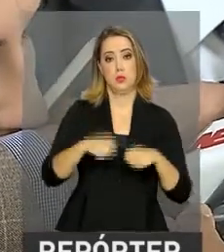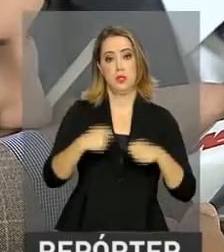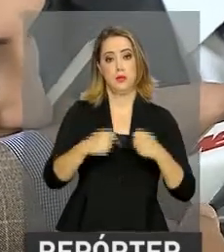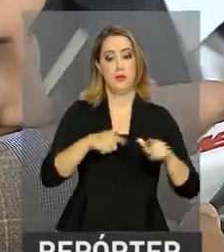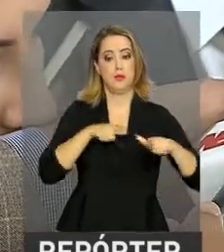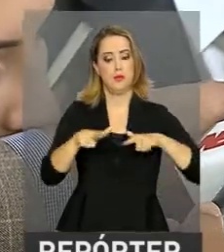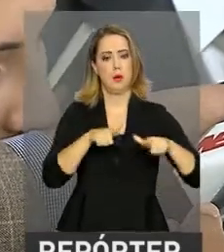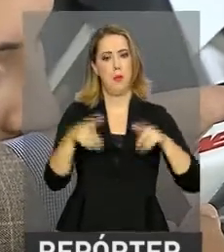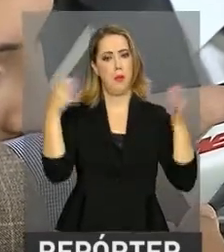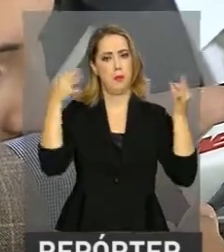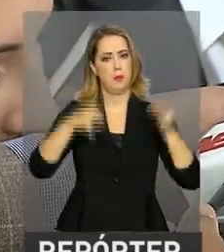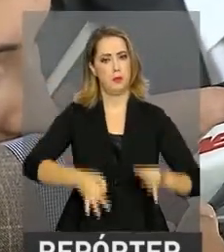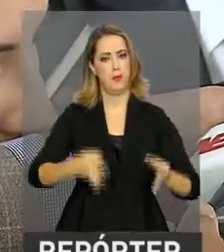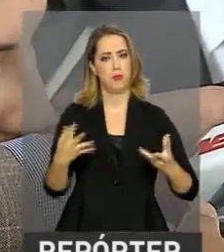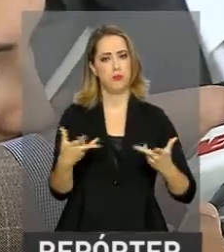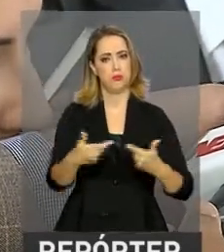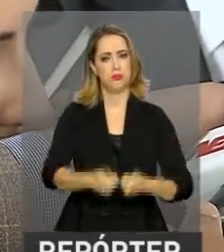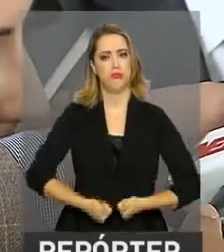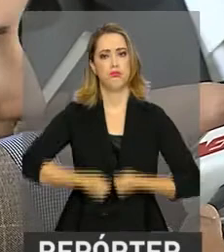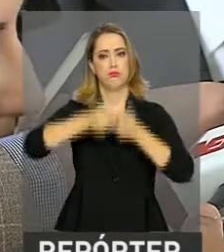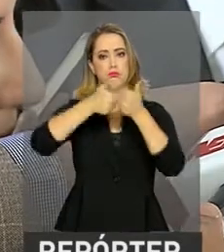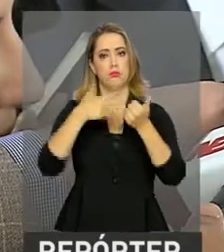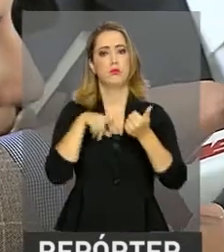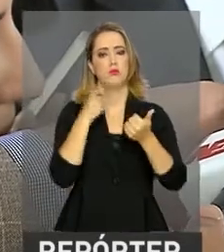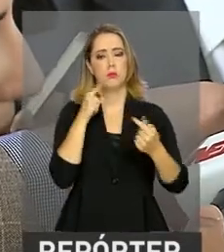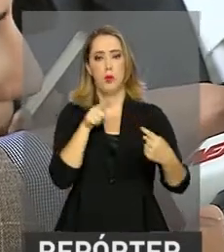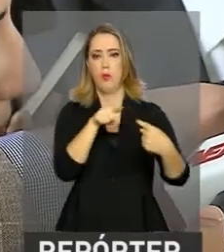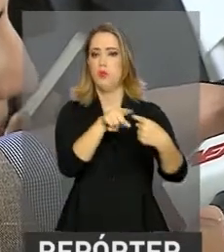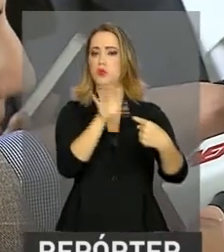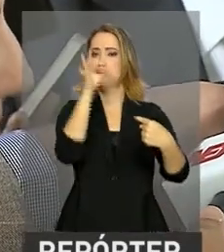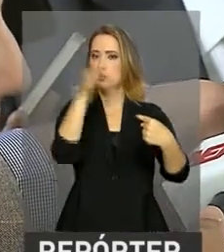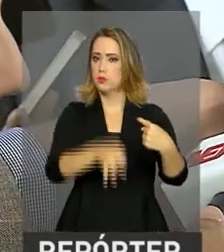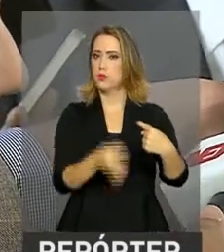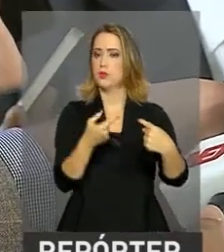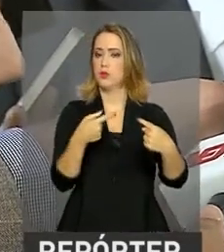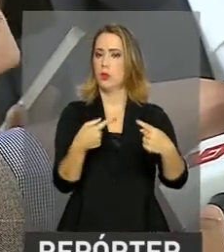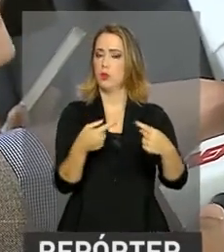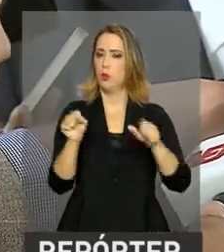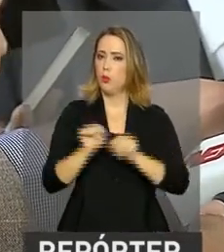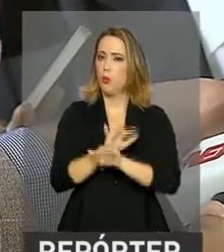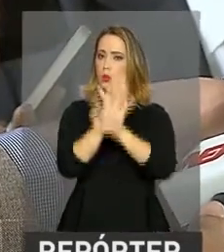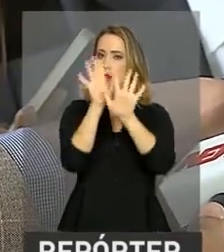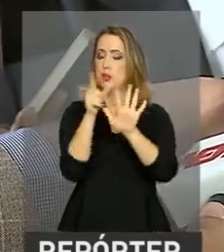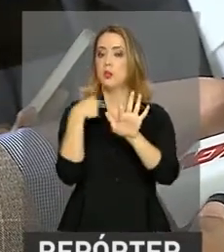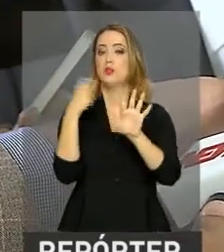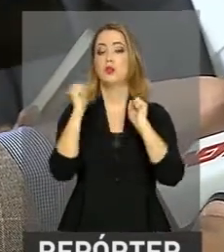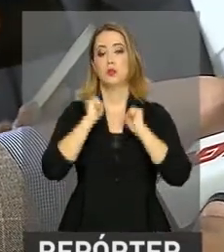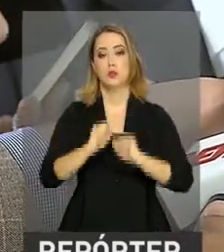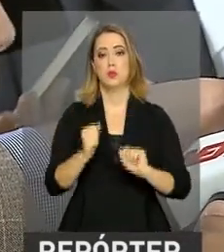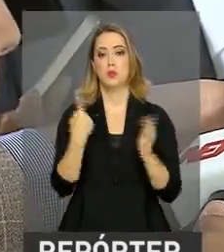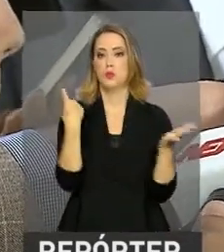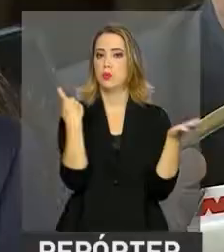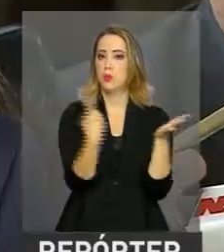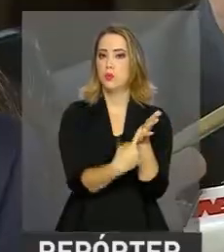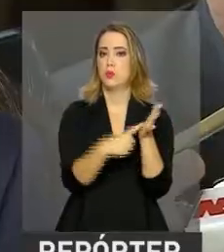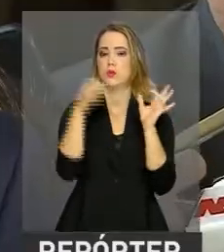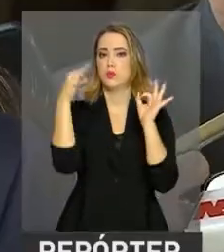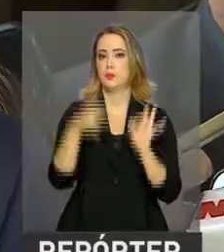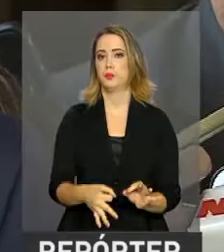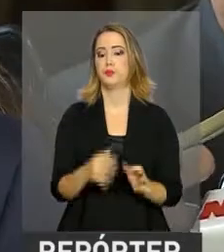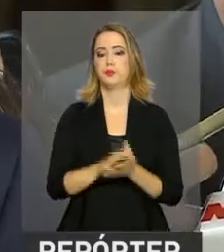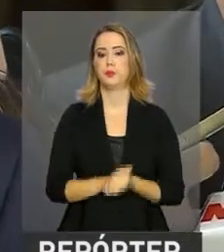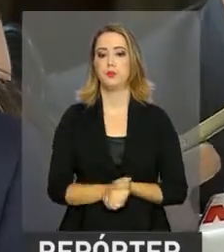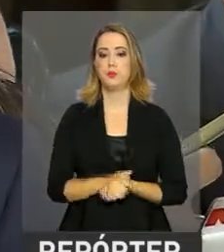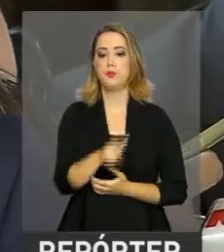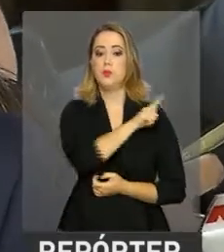bem feito, muito bem objetivado, de maneira que, de fato, seja um acordo bem sucedido. Para o